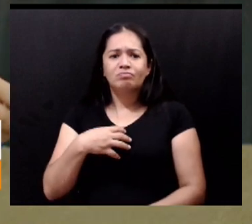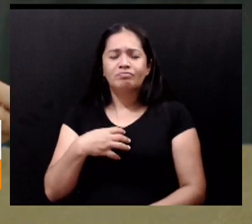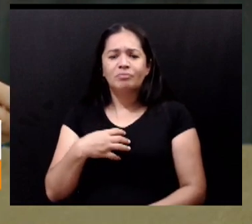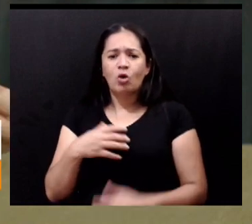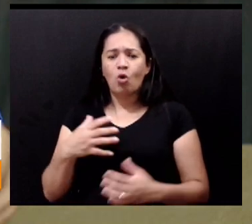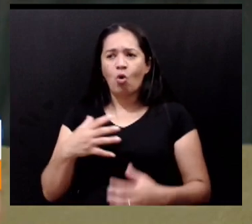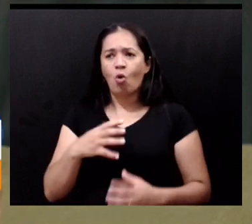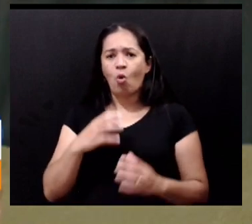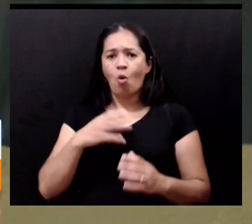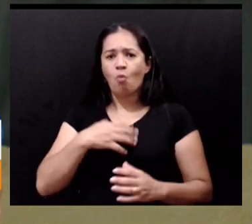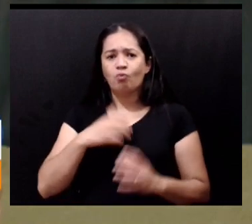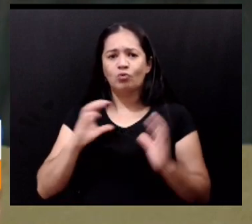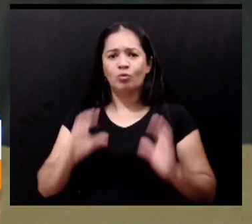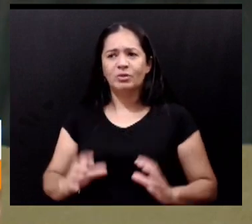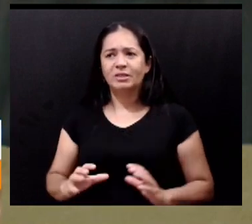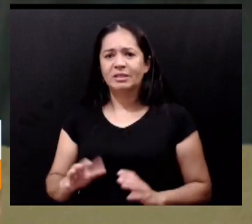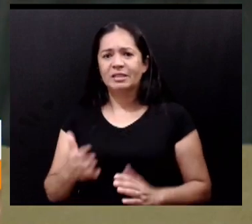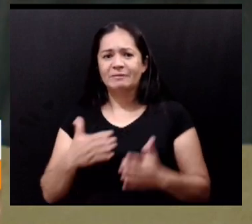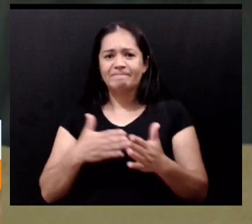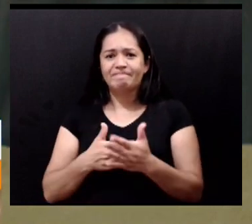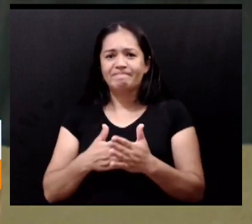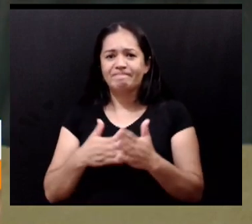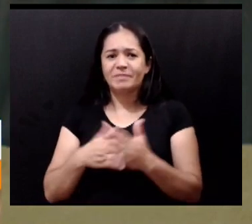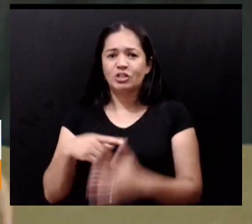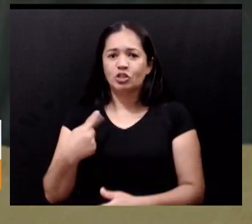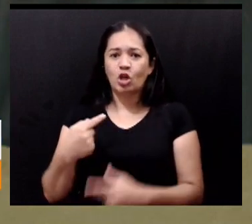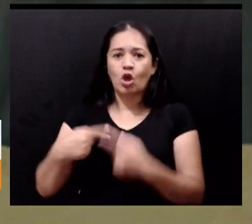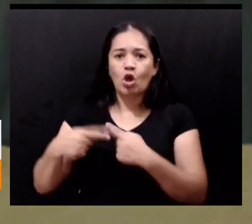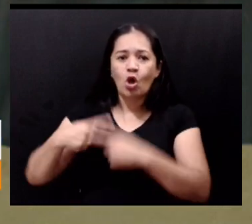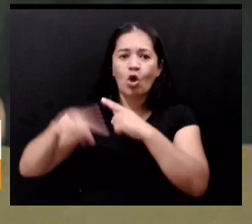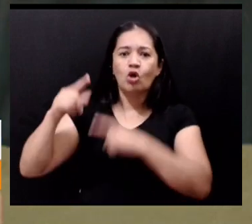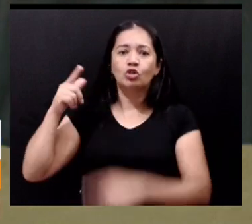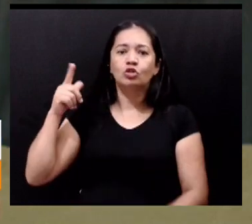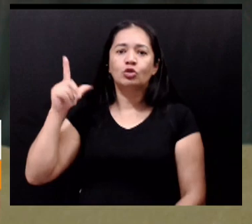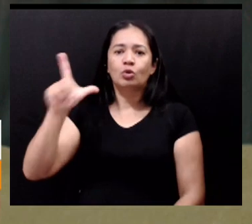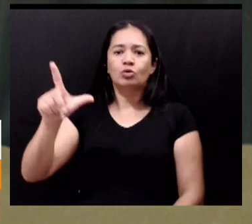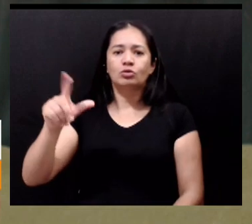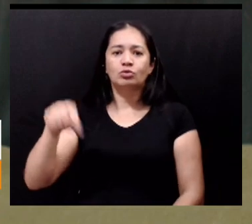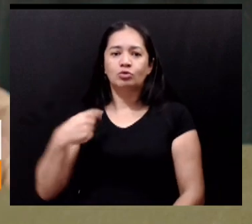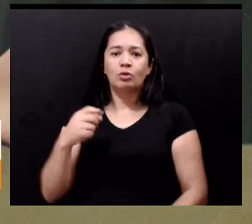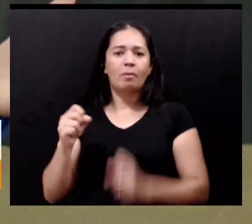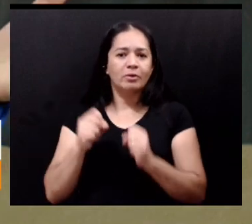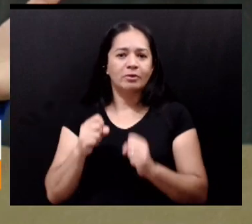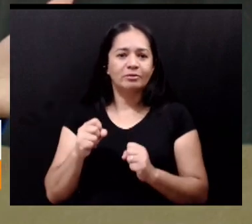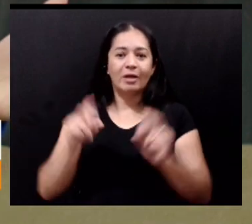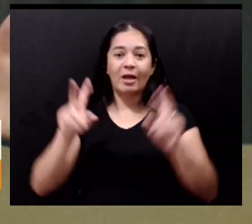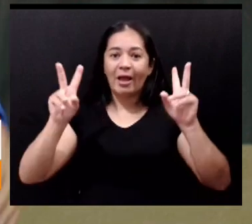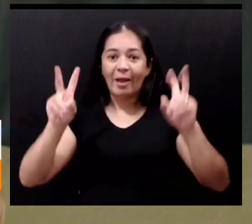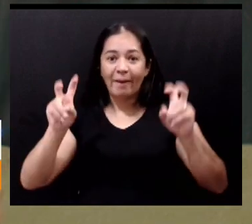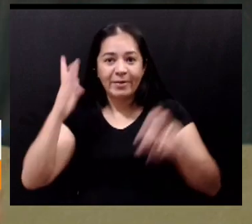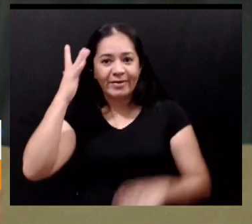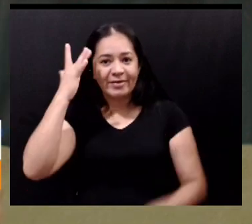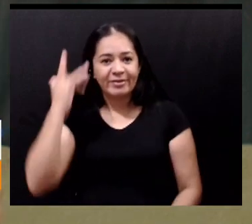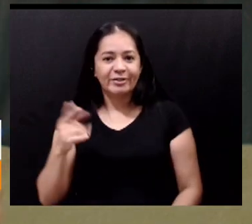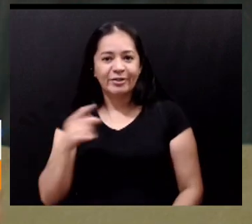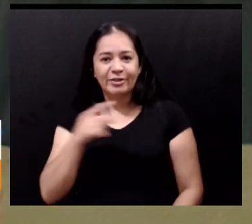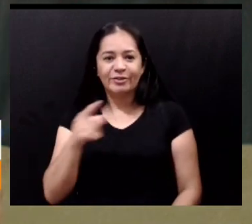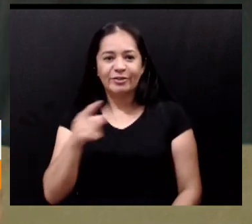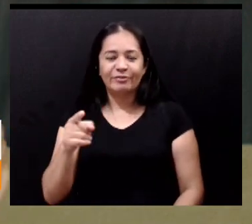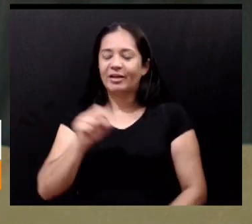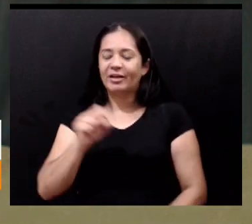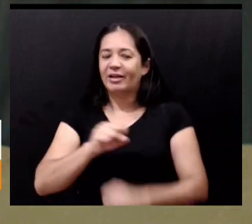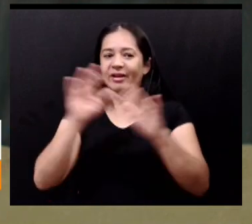nos impede de atingir o nosso potencial? Esse é o nosso tema de amanhã e você, claro, vai